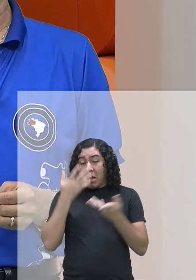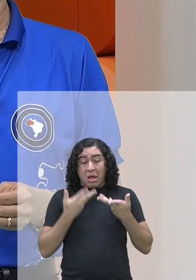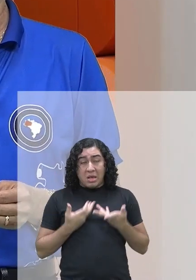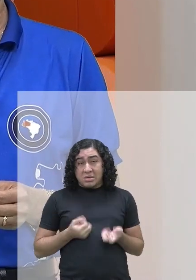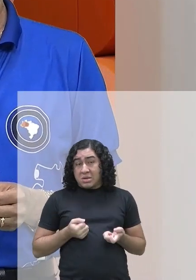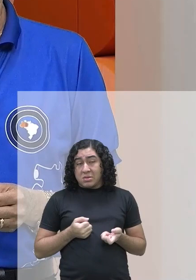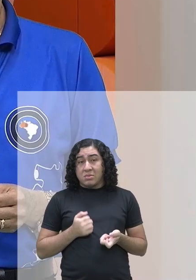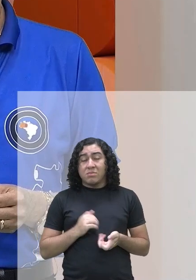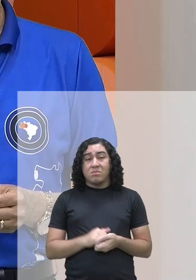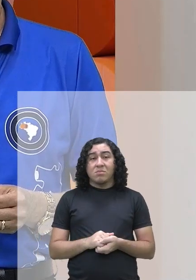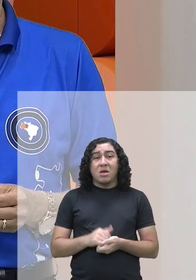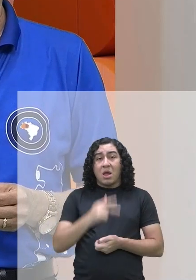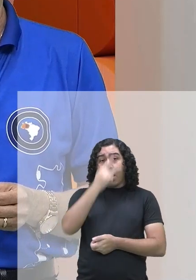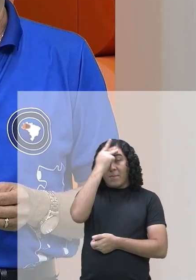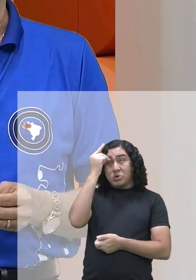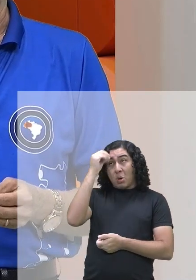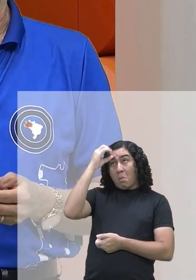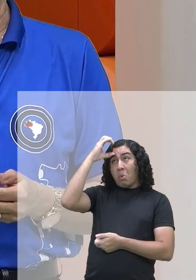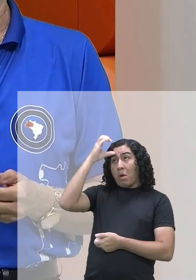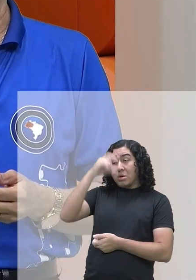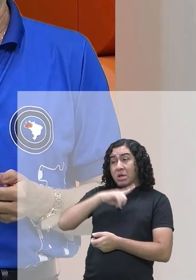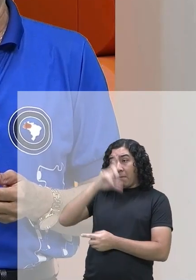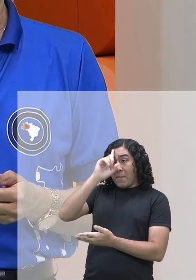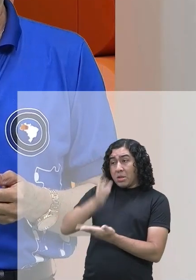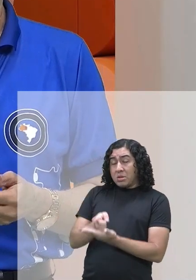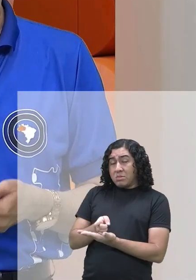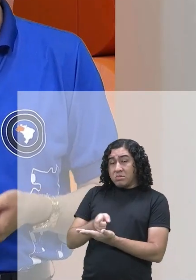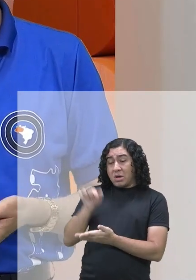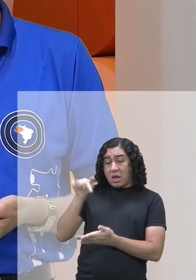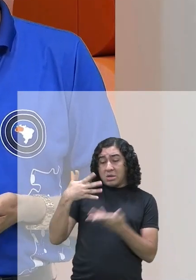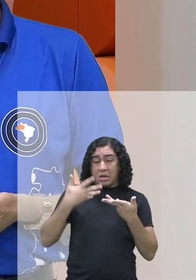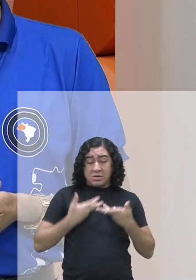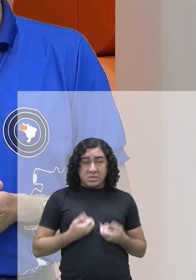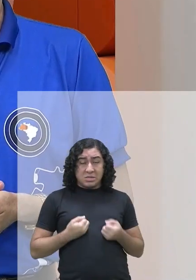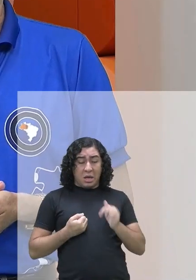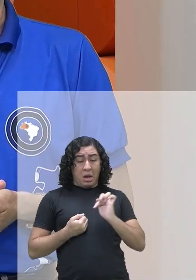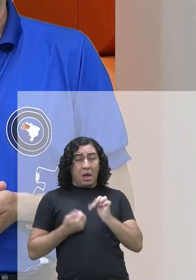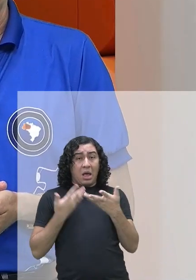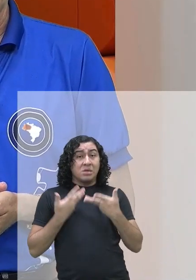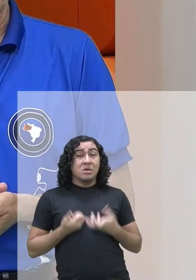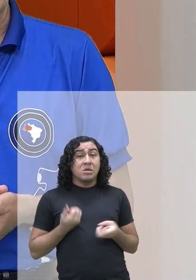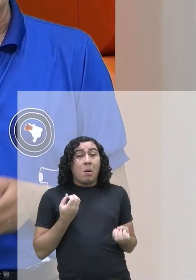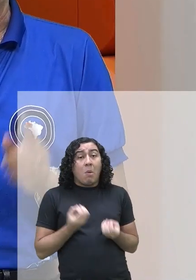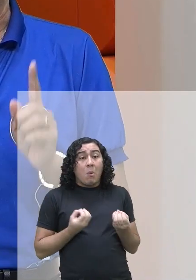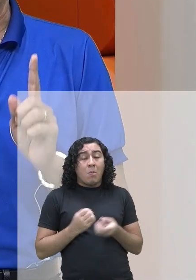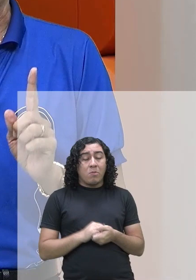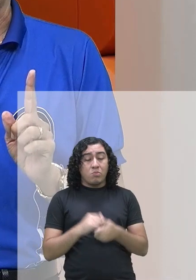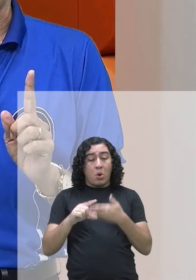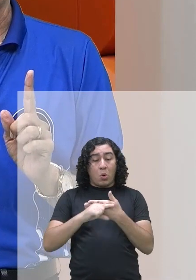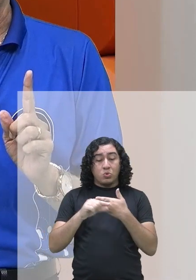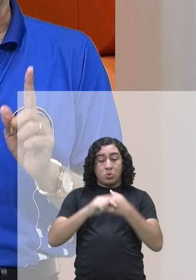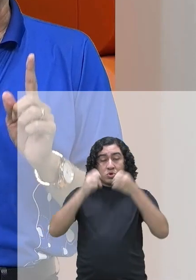E esse desconhecimento ou esta aceitação, segundo Bourdieu, decorre da